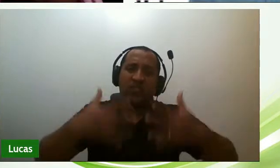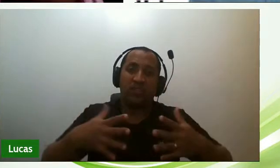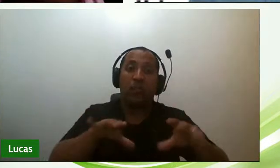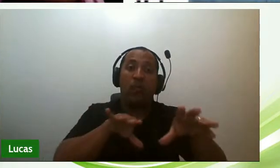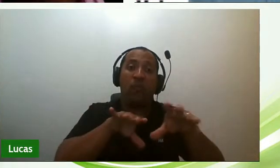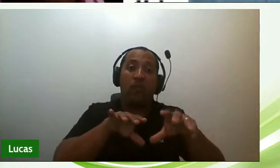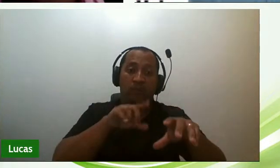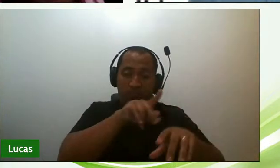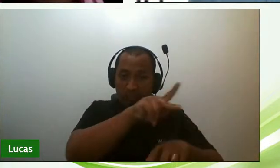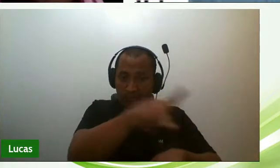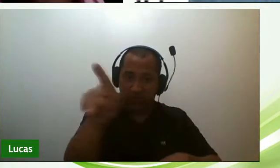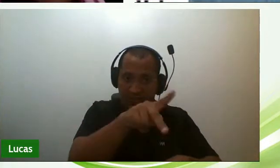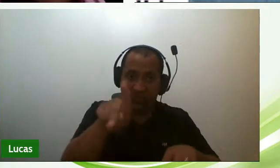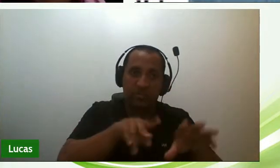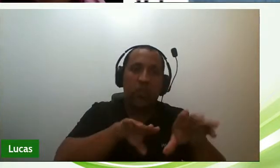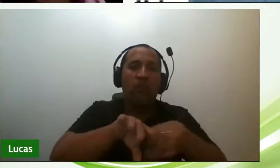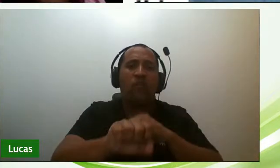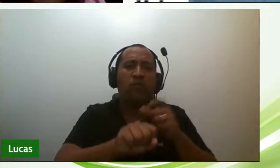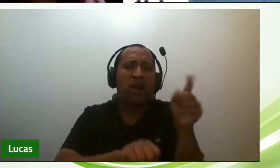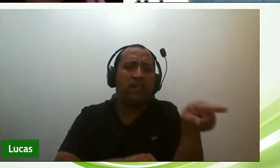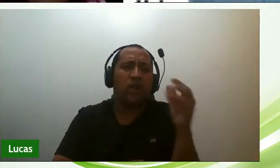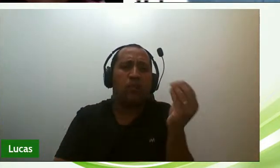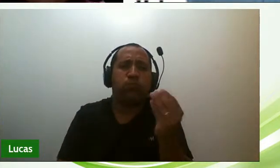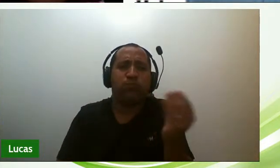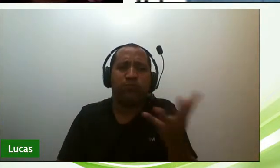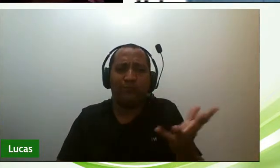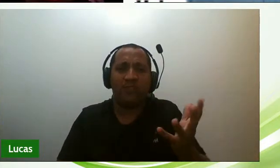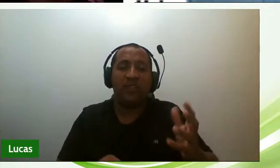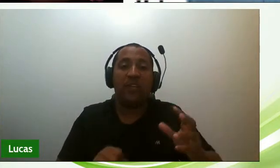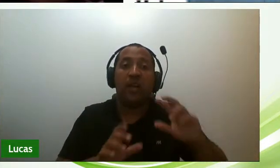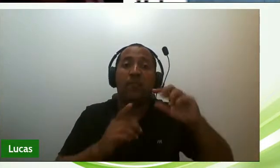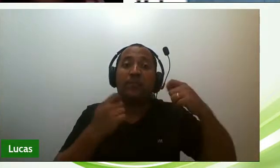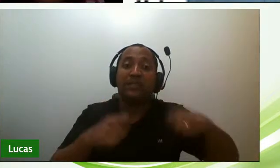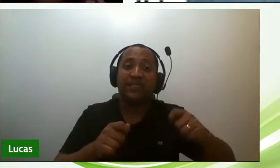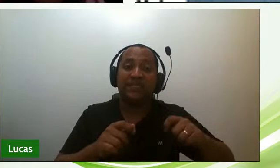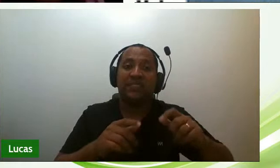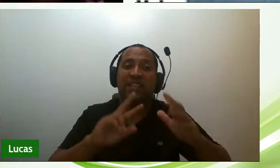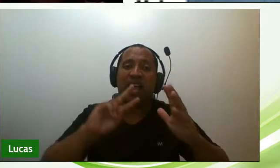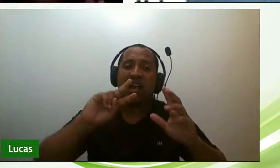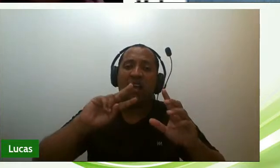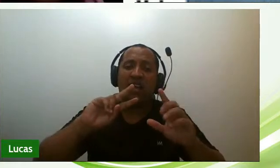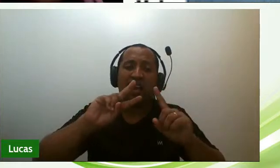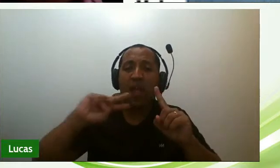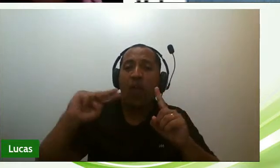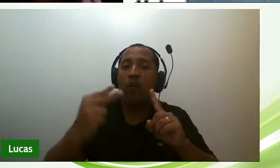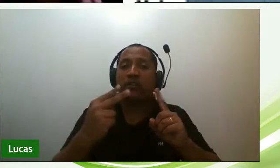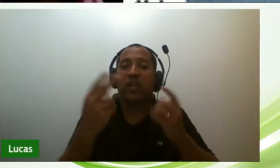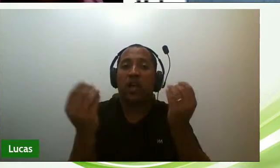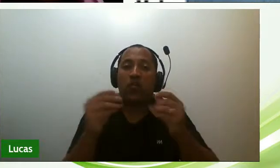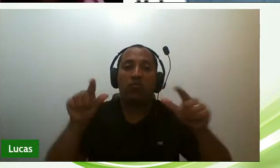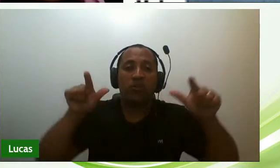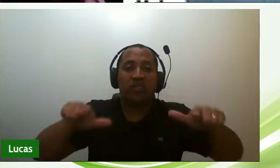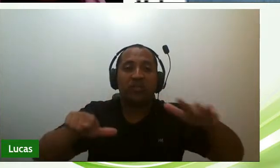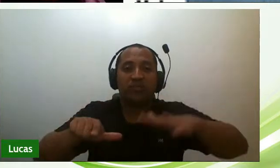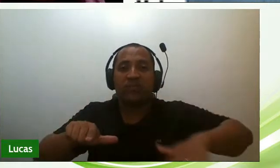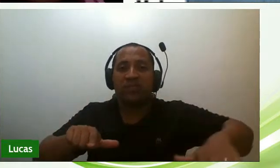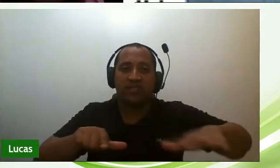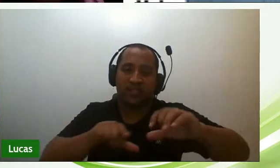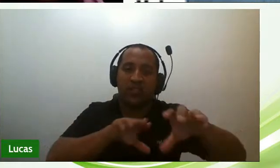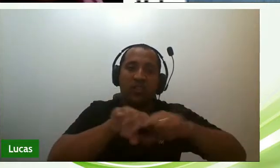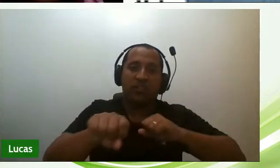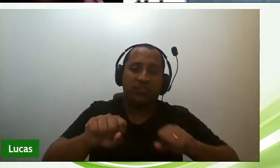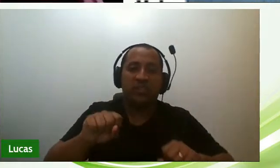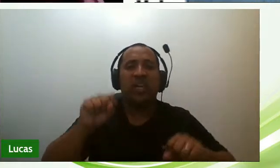professores, né? De reconhecer esse espaço da avaliação como formação. Então, não é só